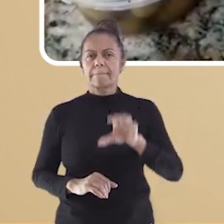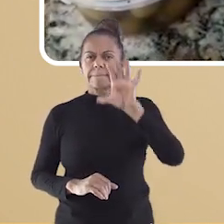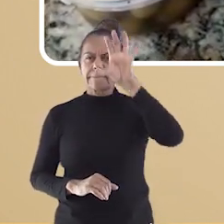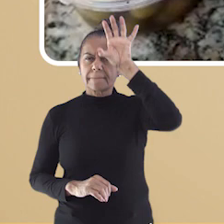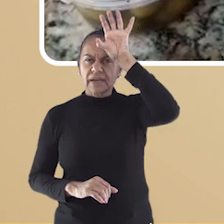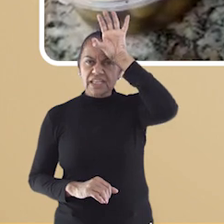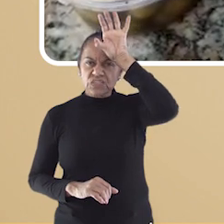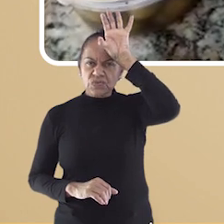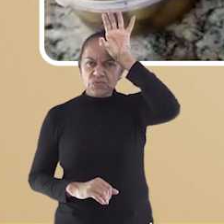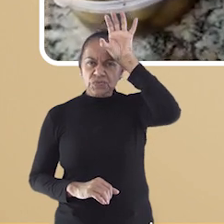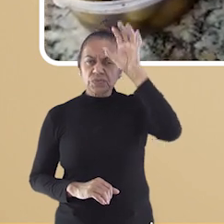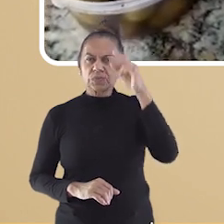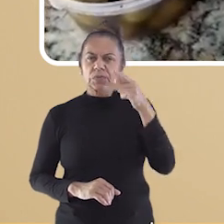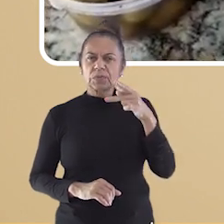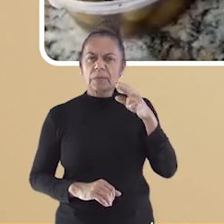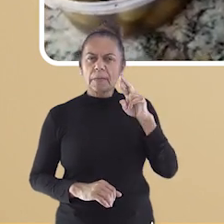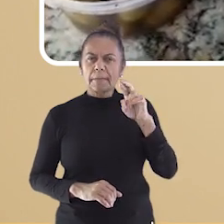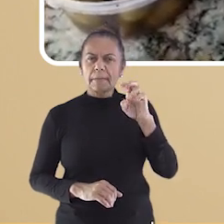E